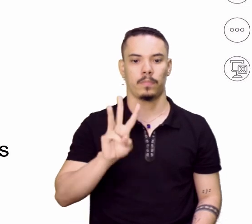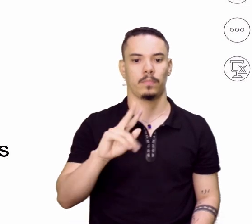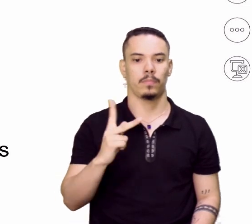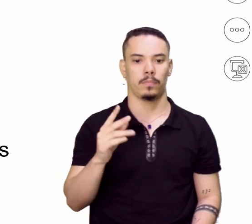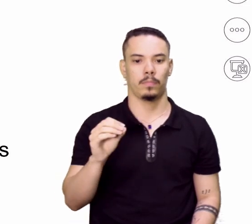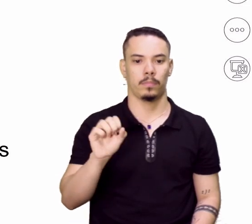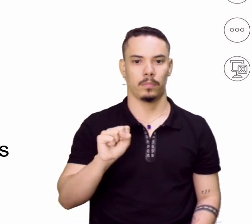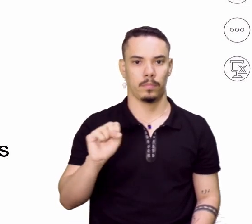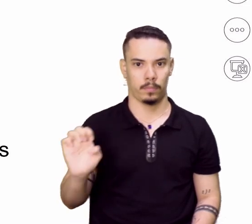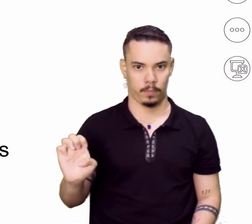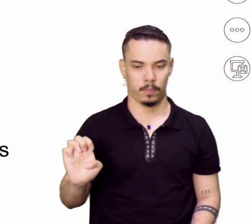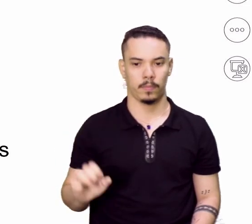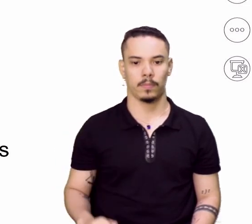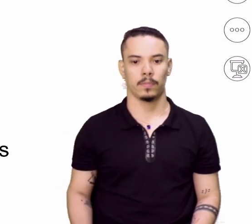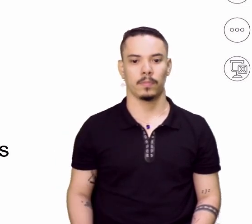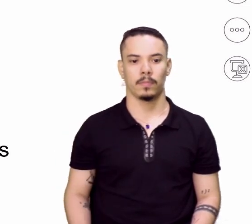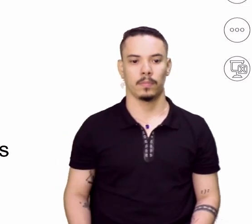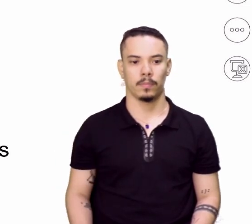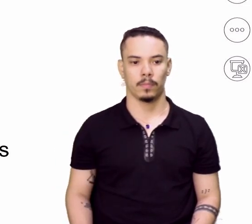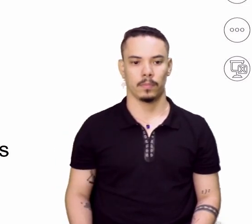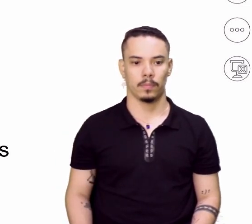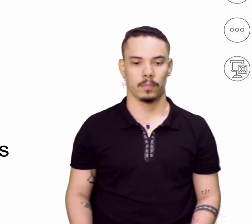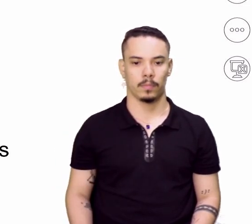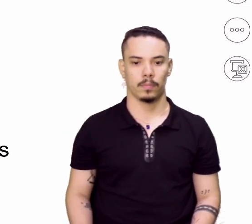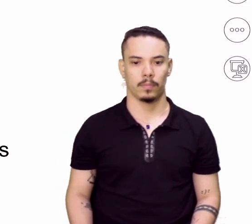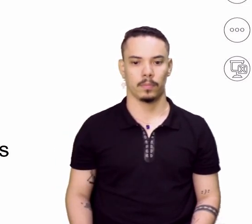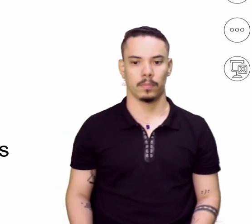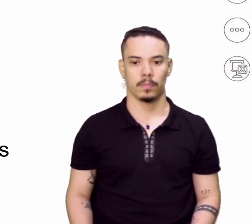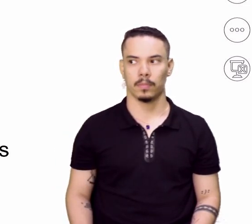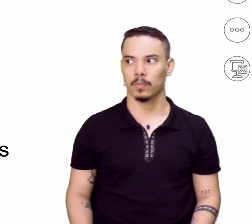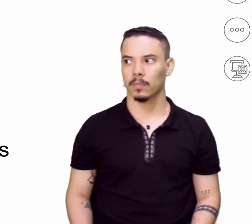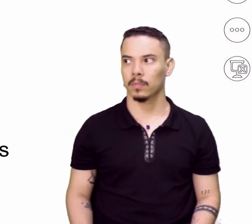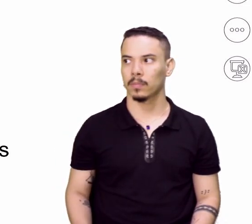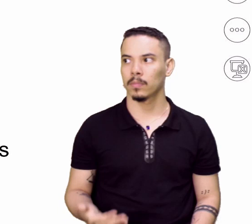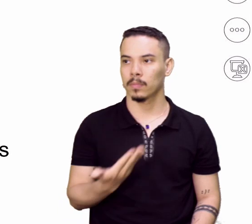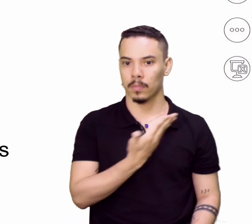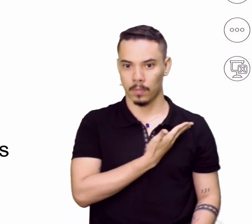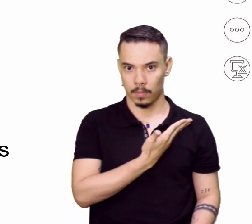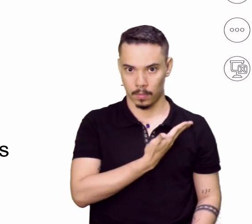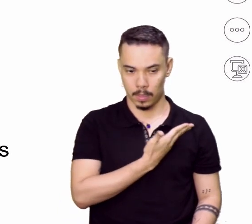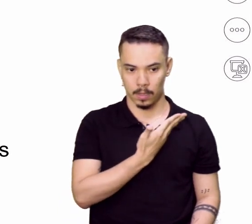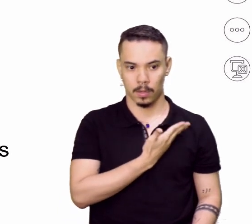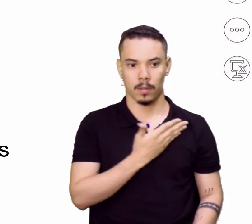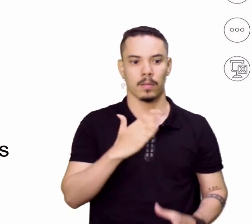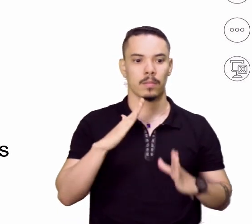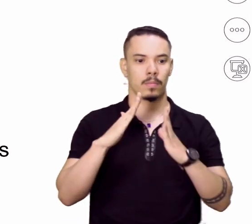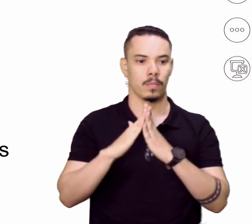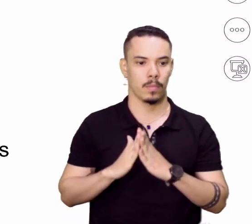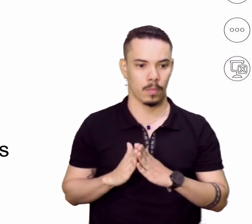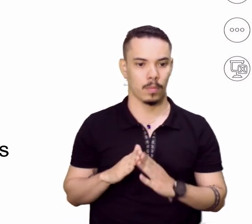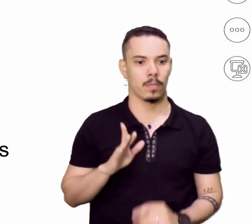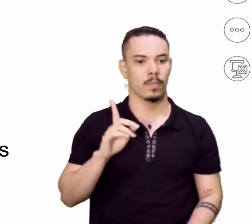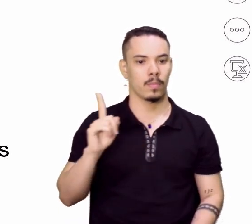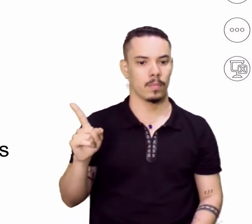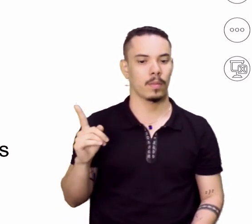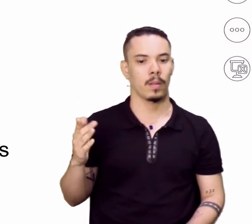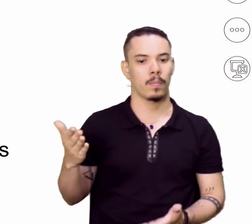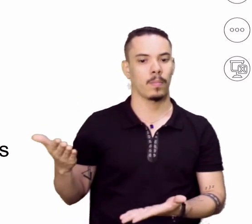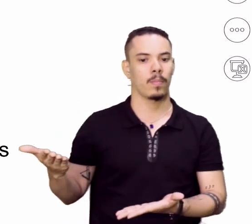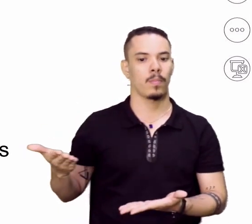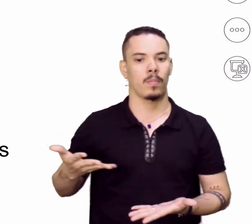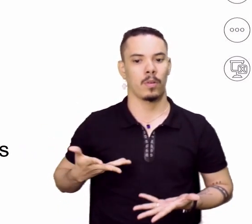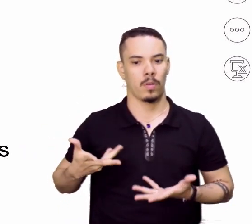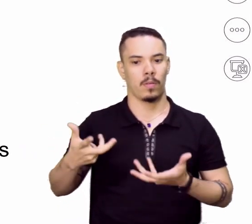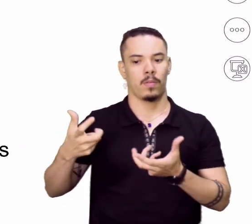whose. Então, meu amigo Jack, do qual os pais que moram aí em Glasgow me convidaram para